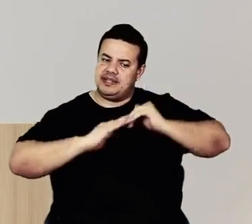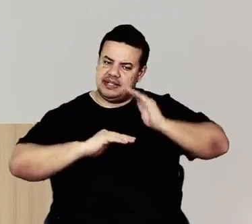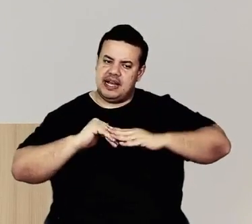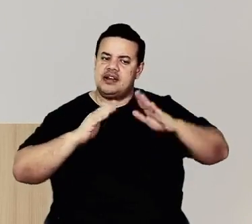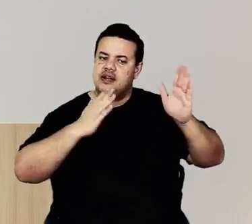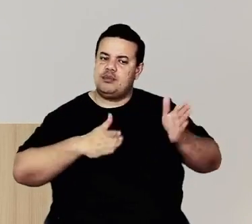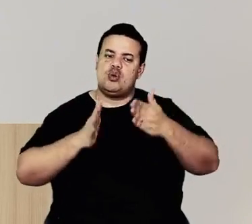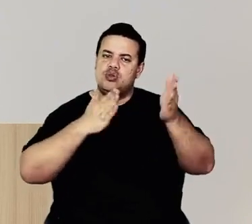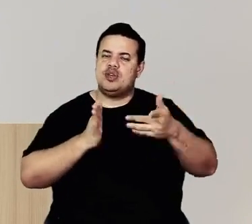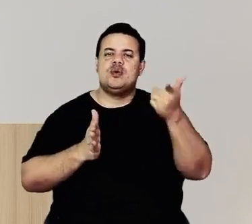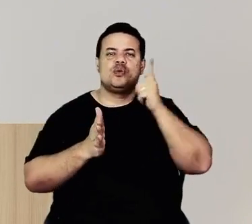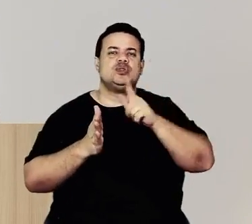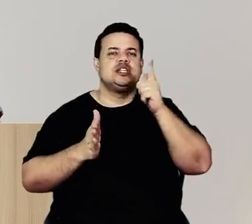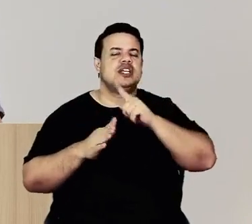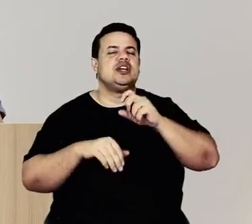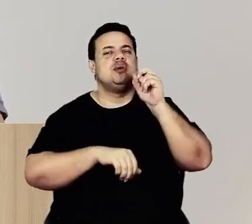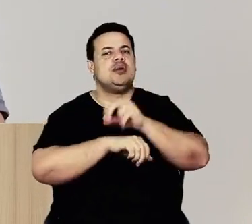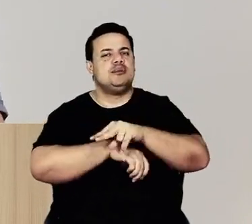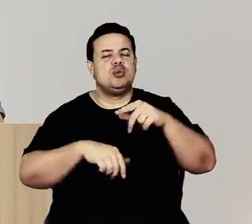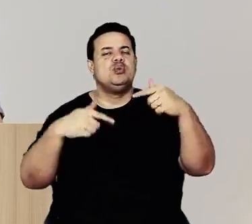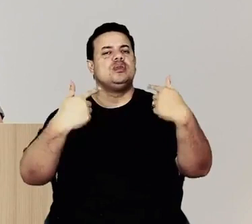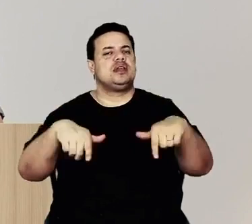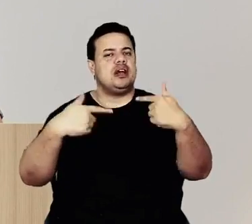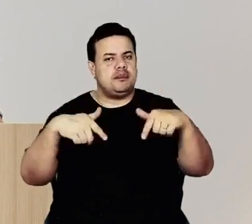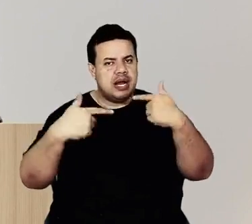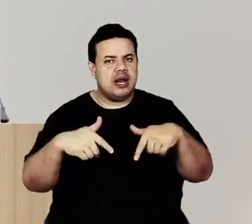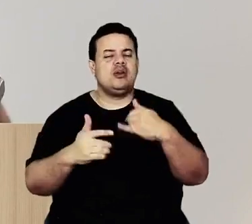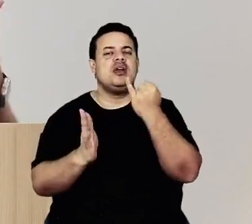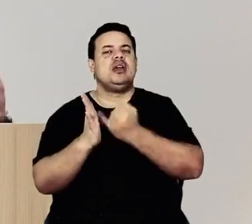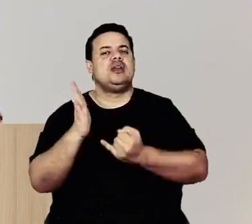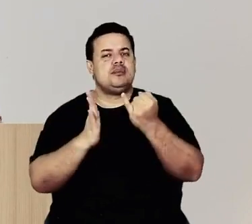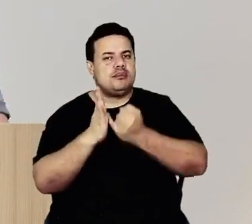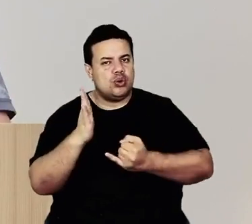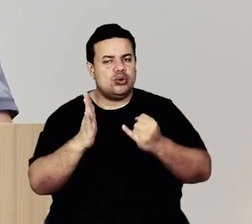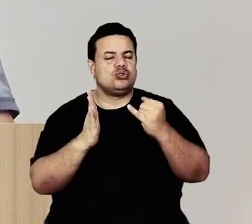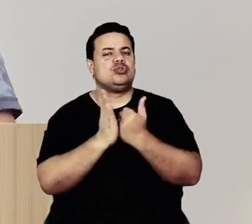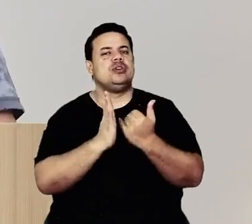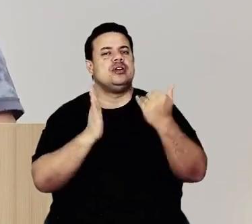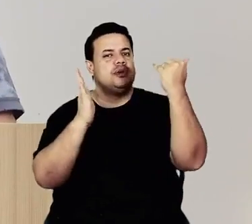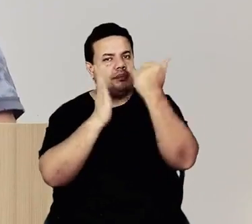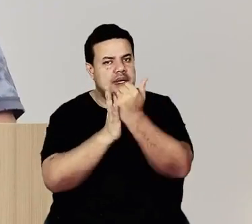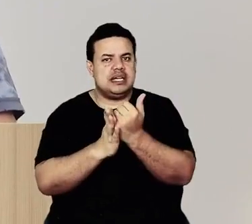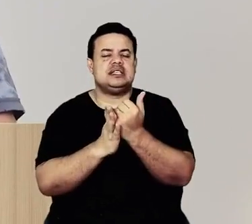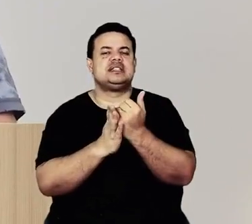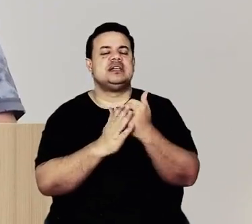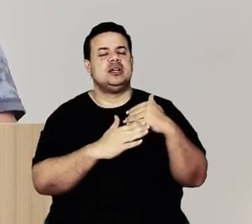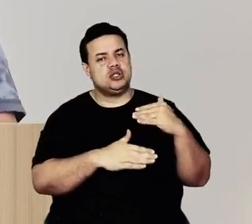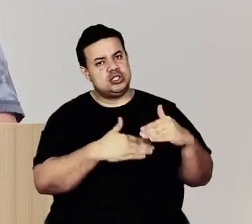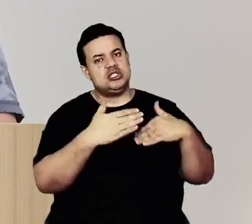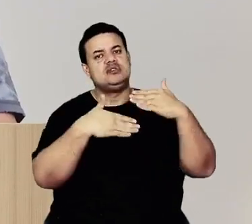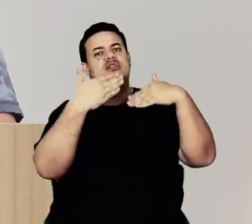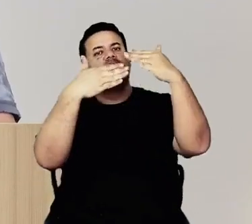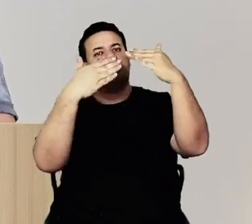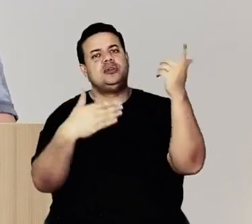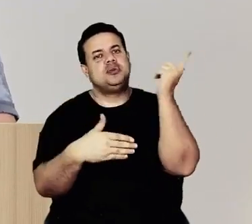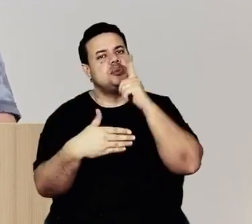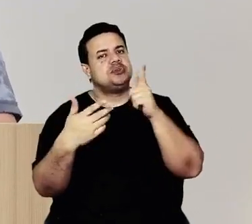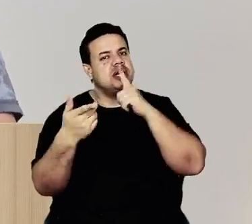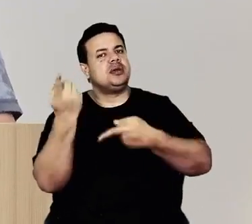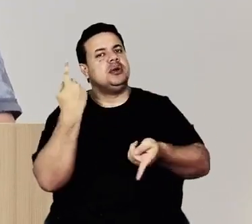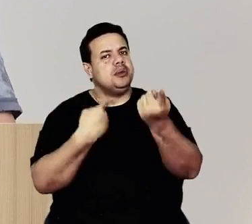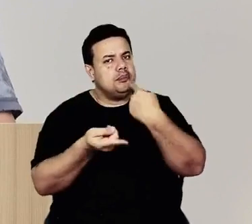empregos gerando mais impostos pro município para que a roda do desenvolvimento possa girar e assim